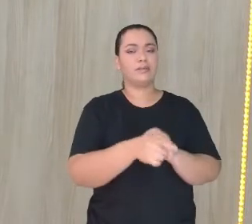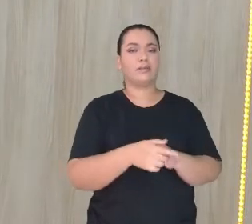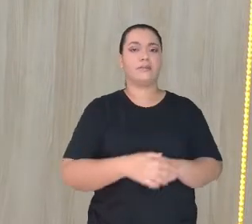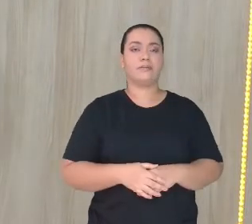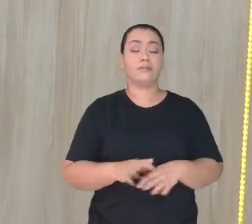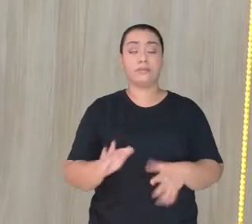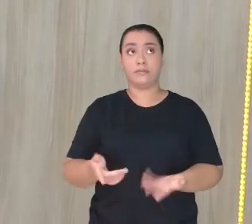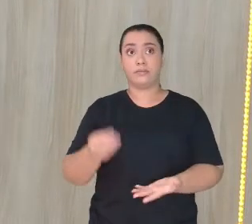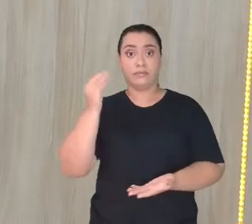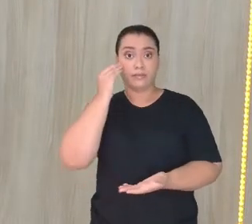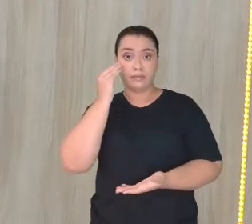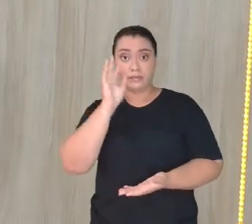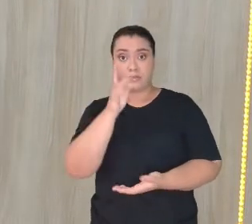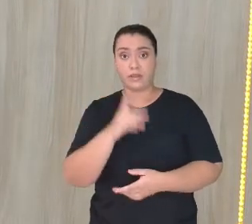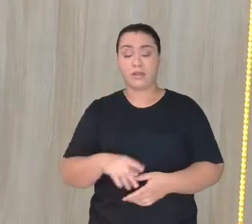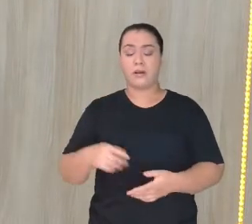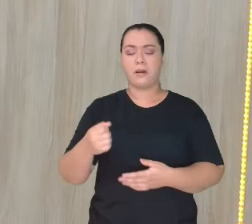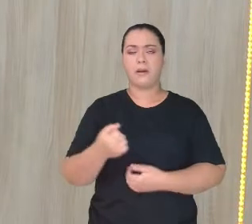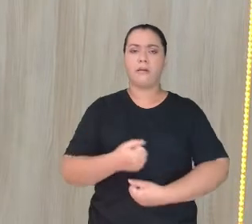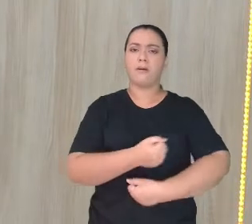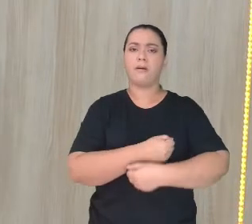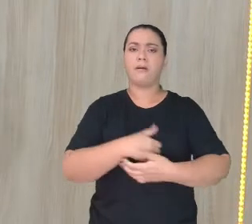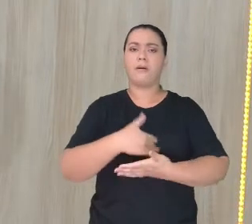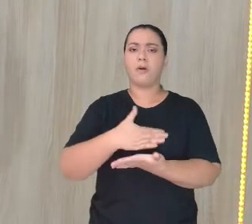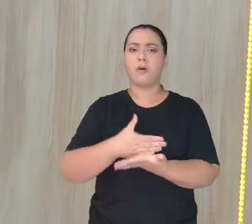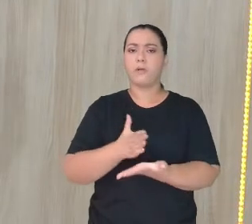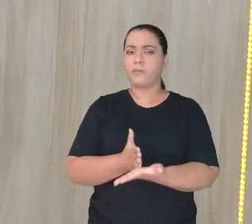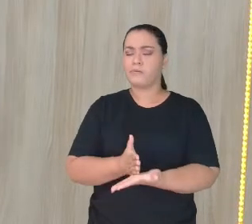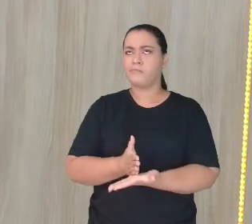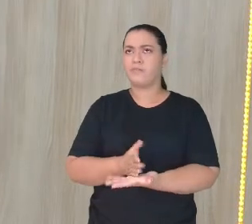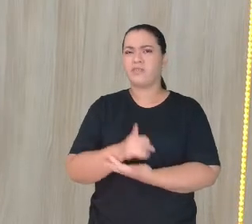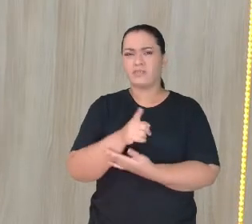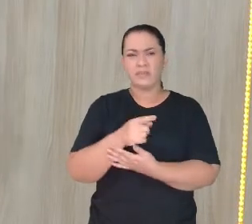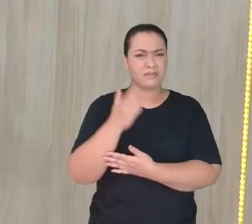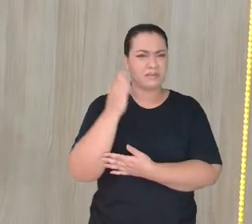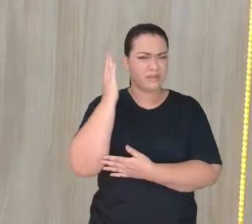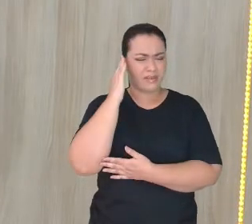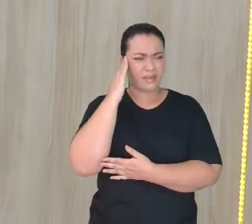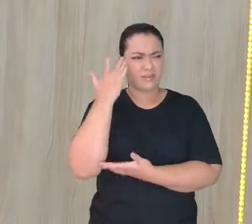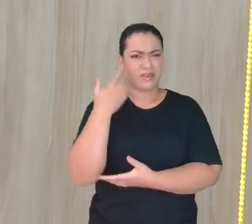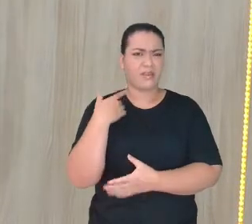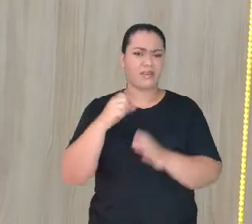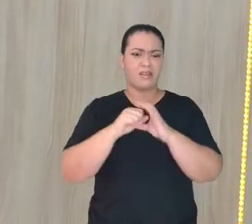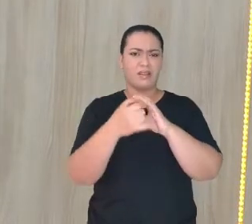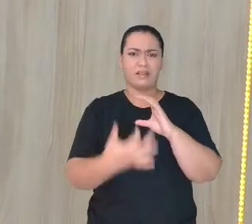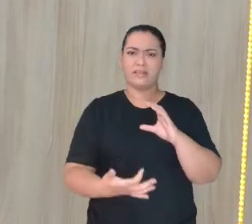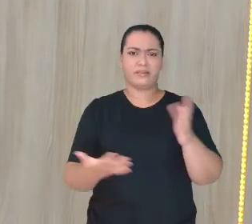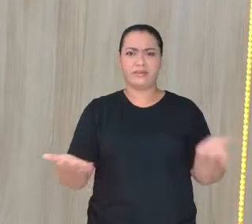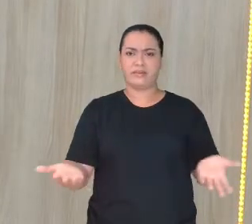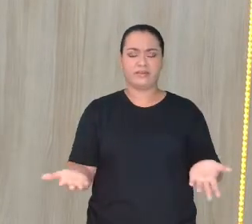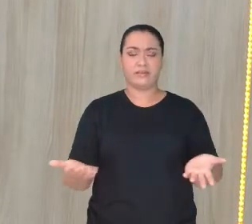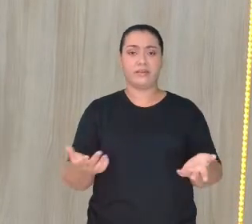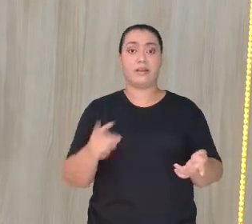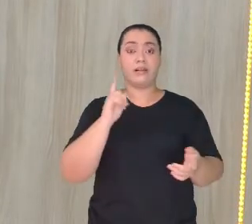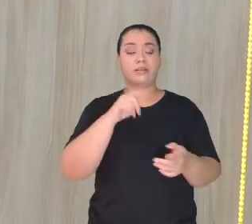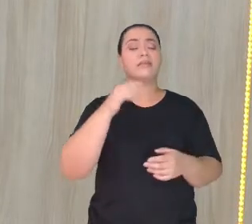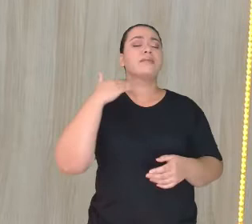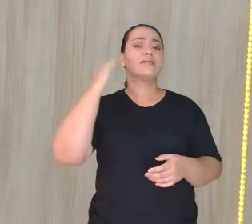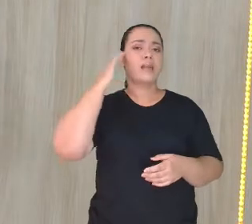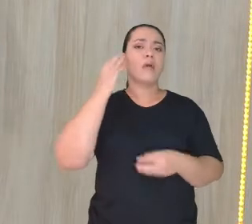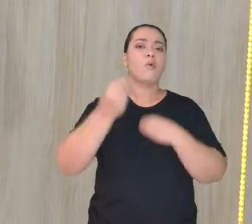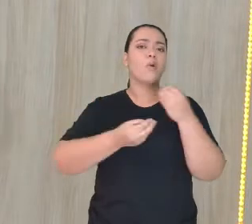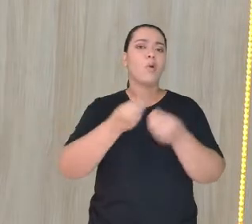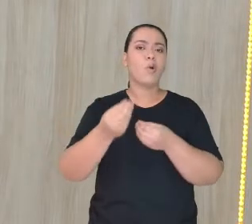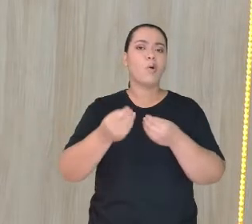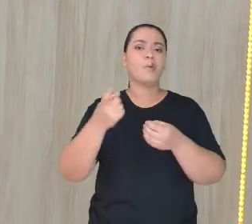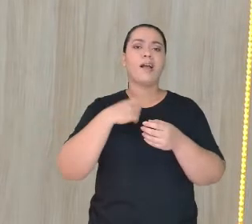pega uma receita de bolo, vocês não precisam saber as características, nomeá-las, mas vocês sabem o que é uma receita de bolo. Você